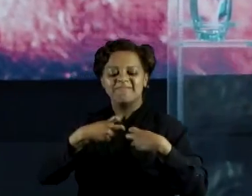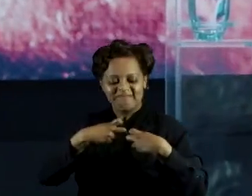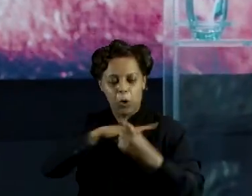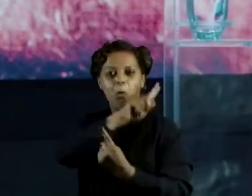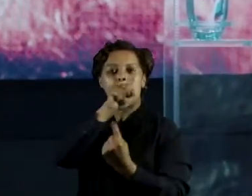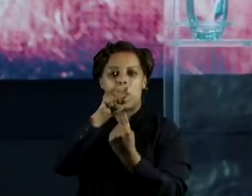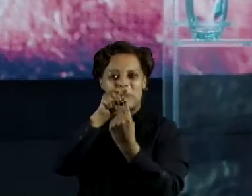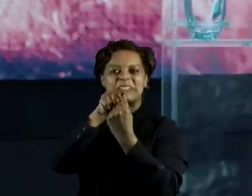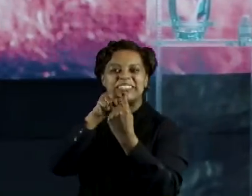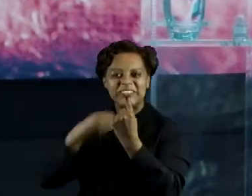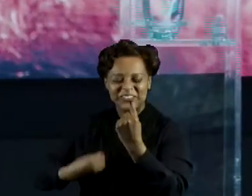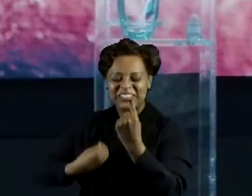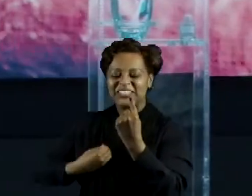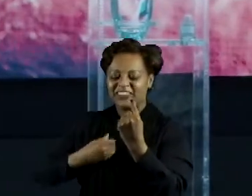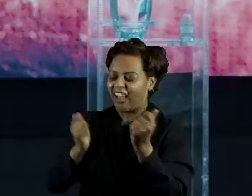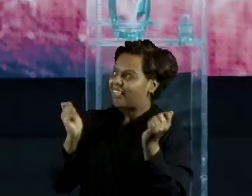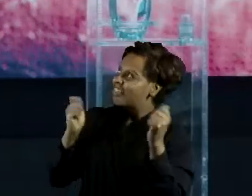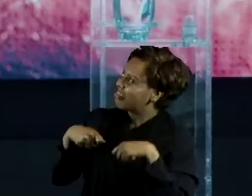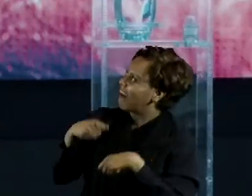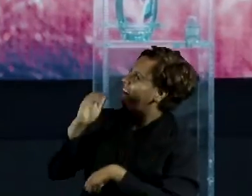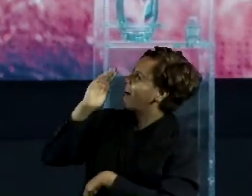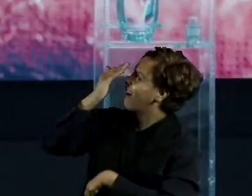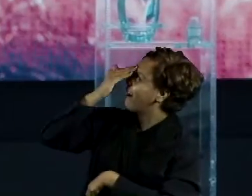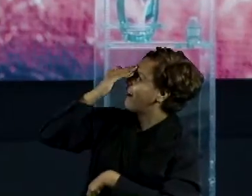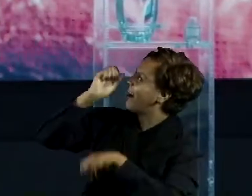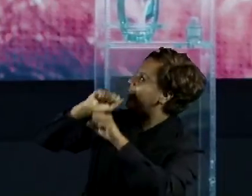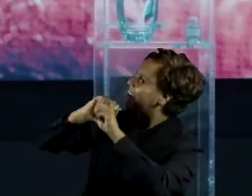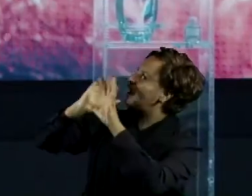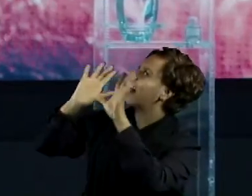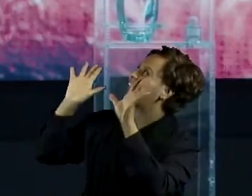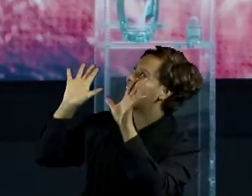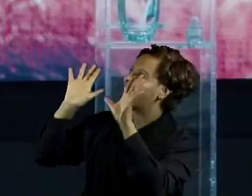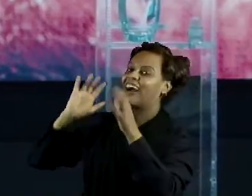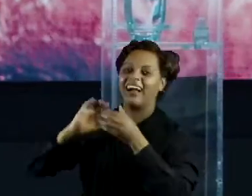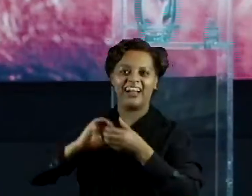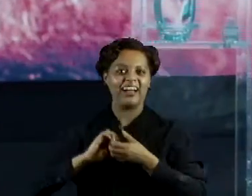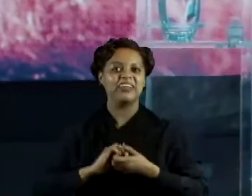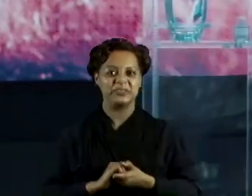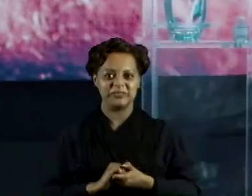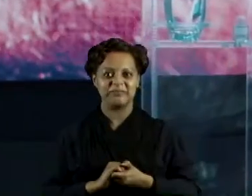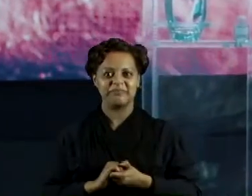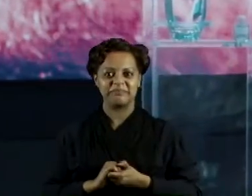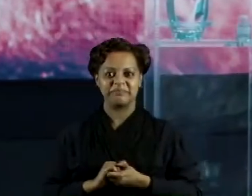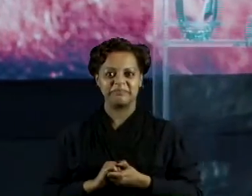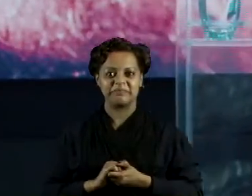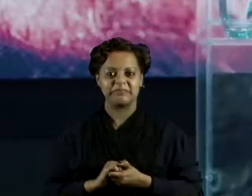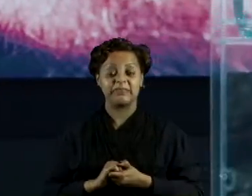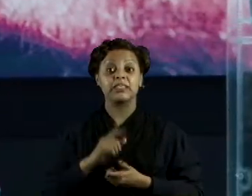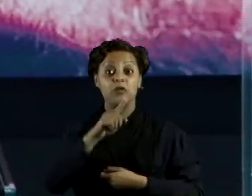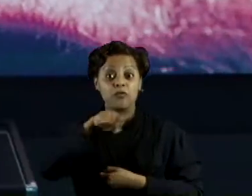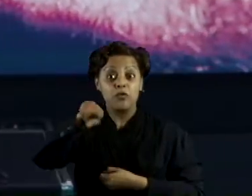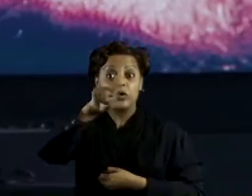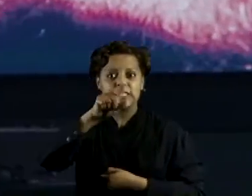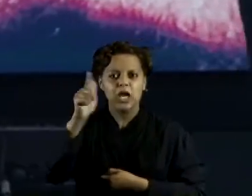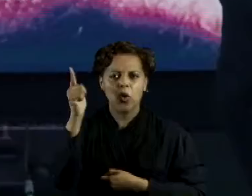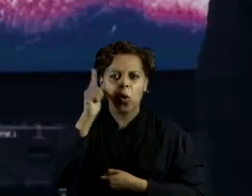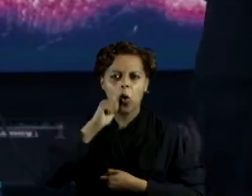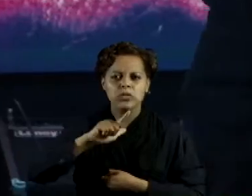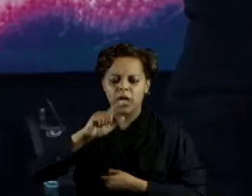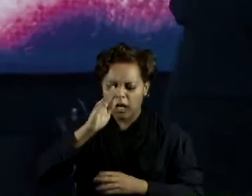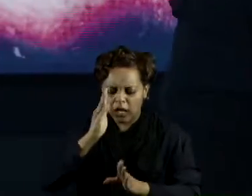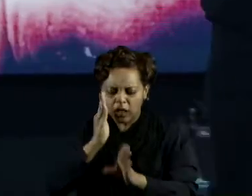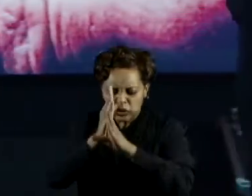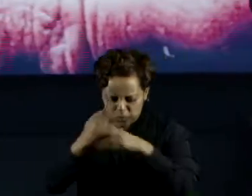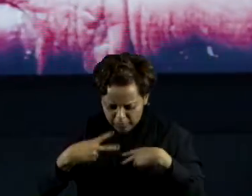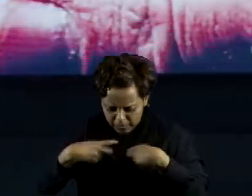nosso propósito, o nosso Ikigai. E quando você alcança o propósito, porque Deus,